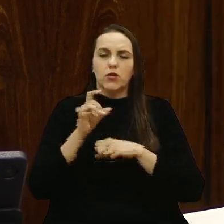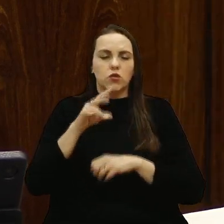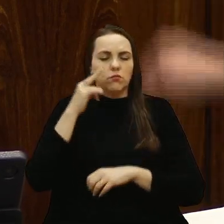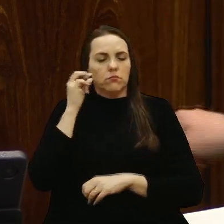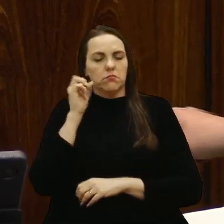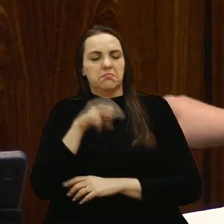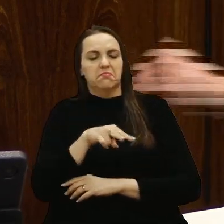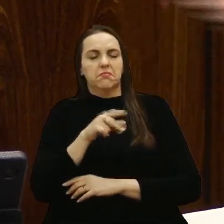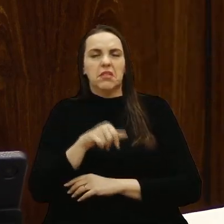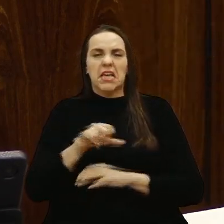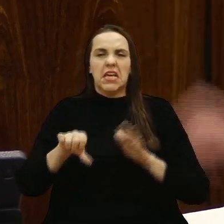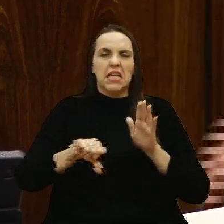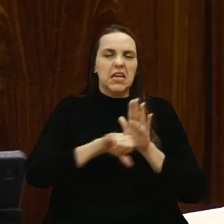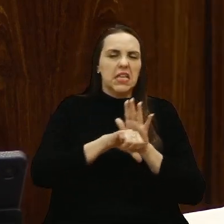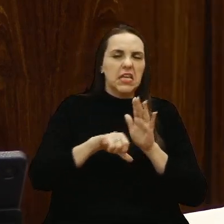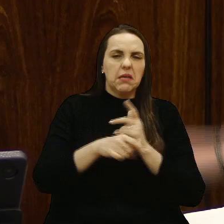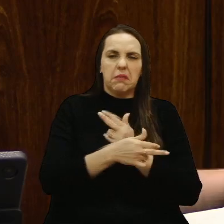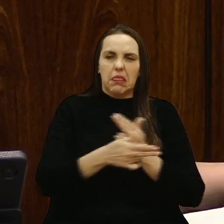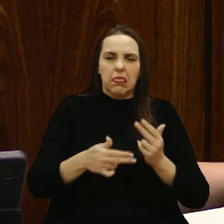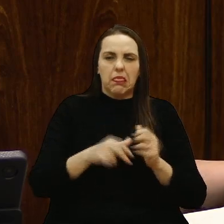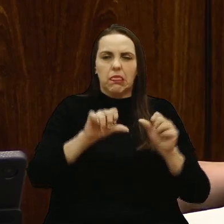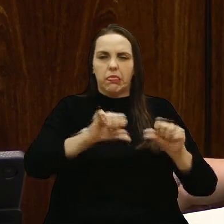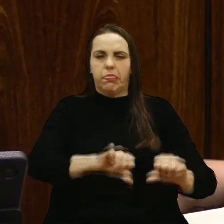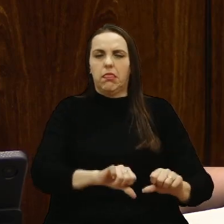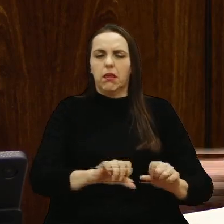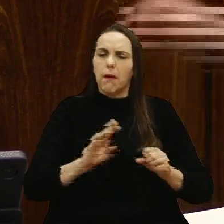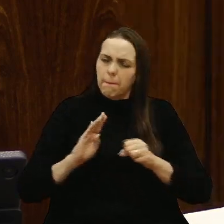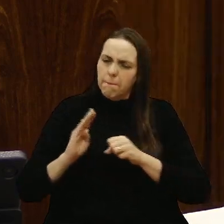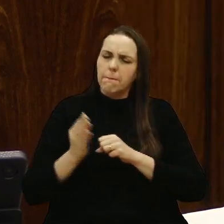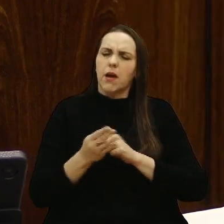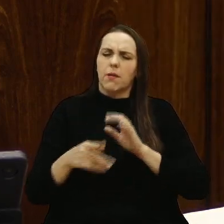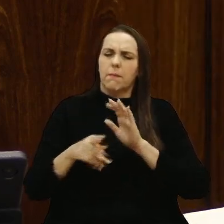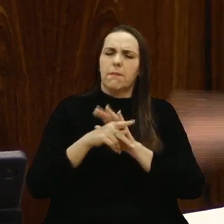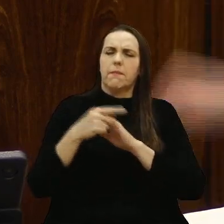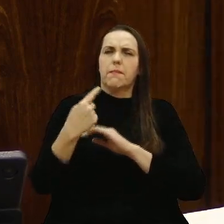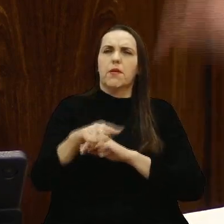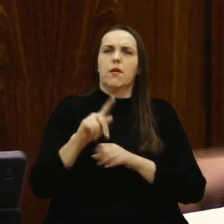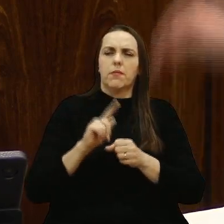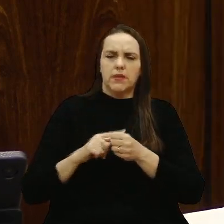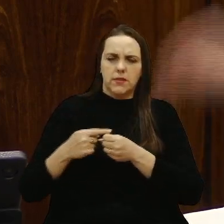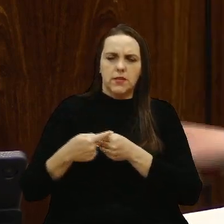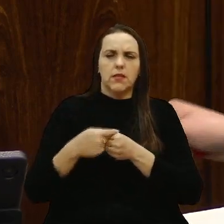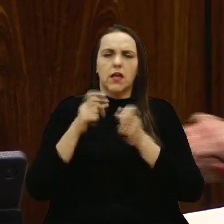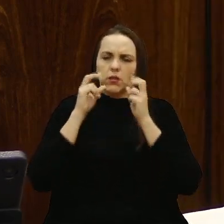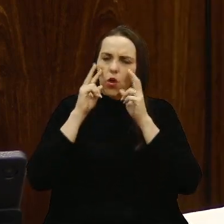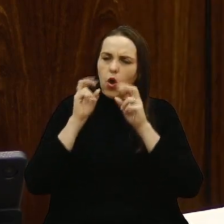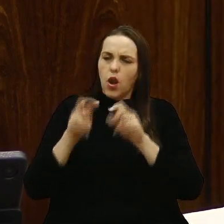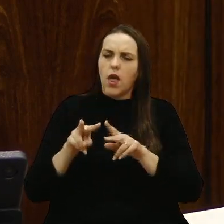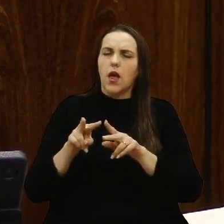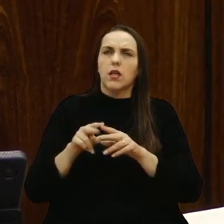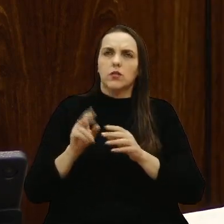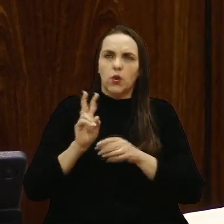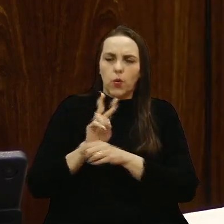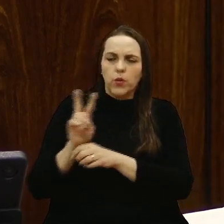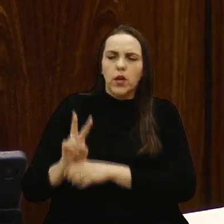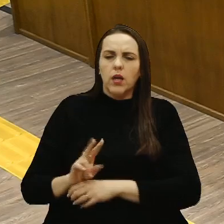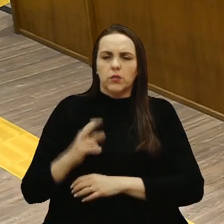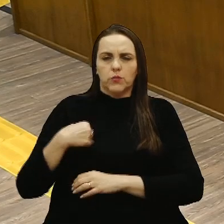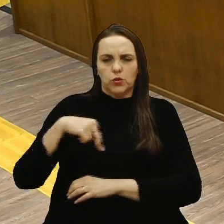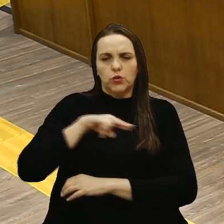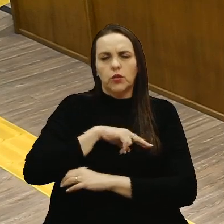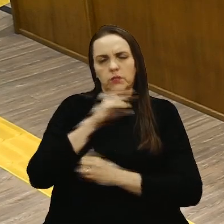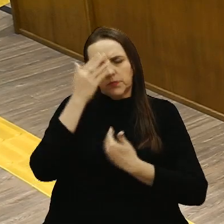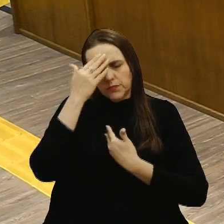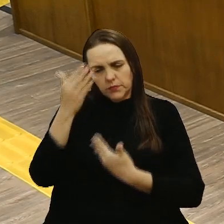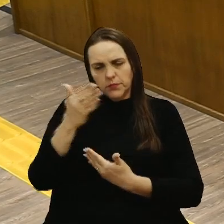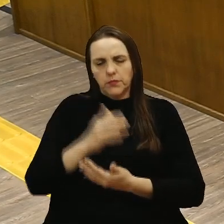bairro criminoso, mas seja visto como um bairro da nossa cidade que precisa ser olhado, visto e cuidado por nós. Muito obrigada.